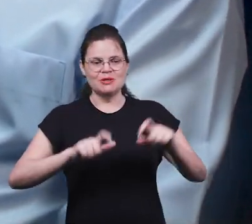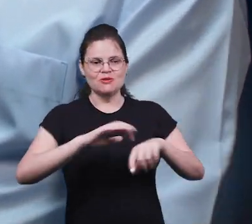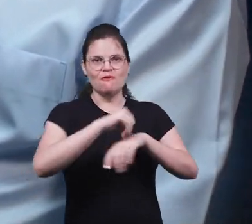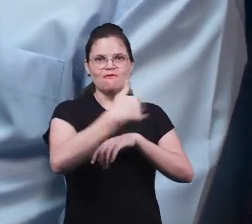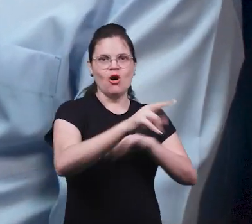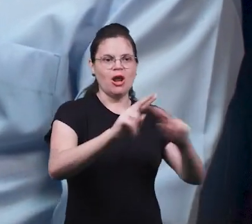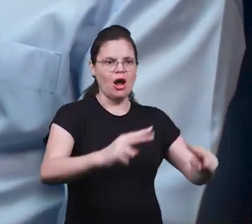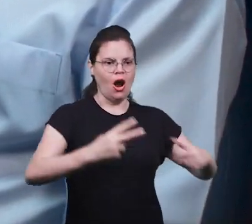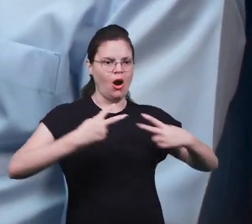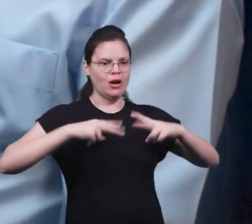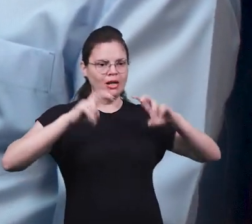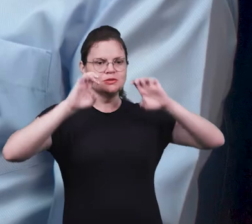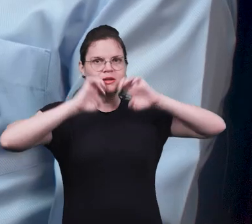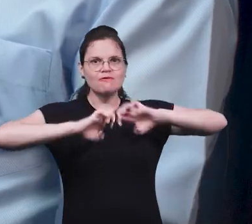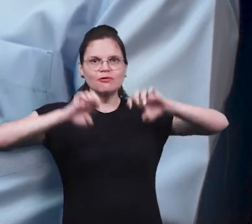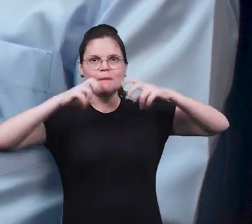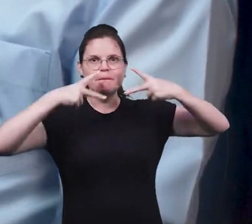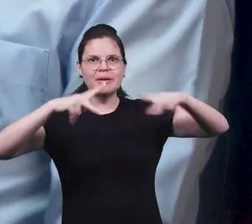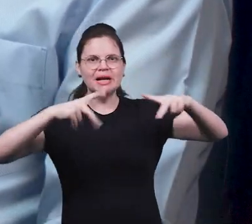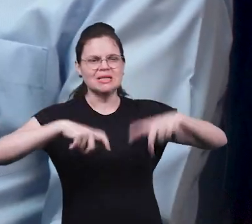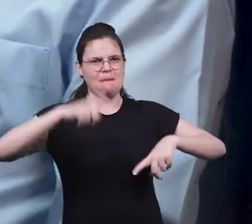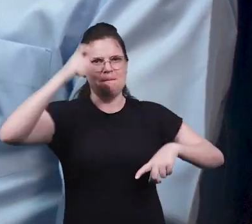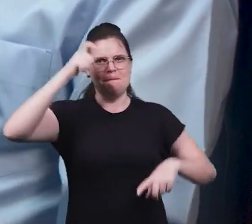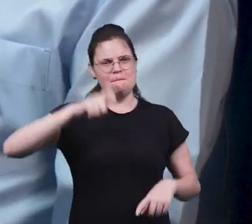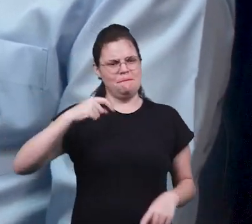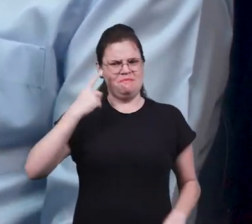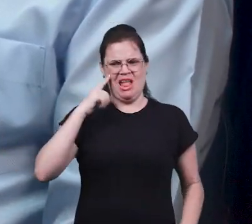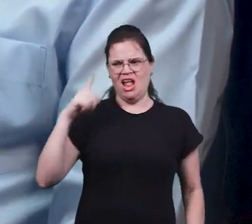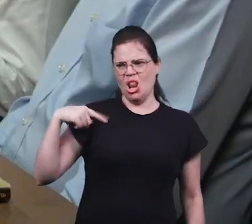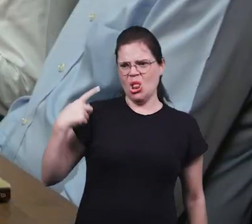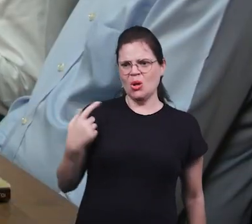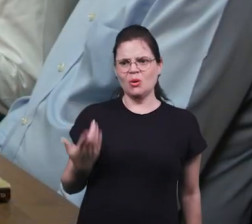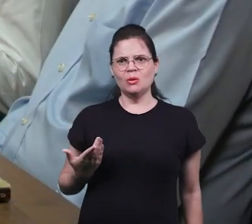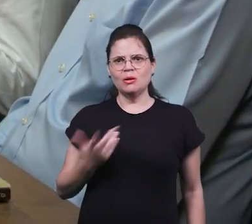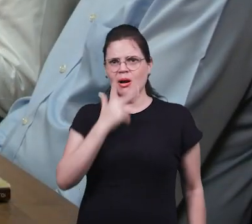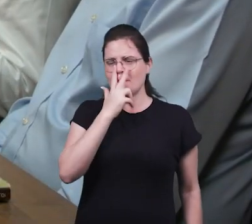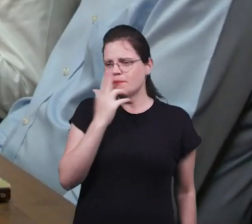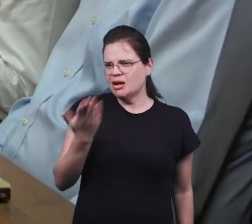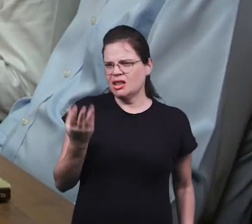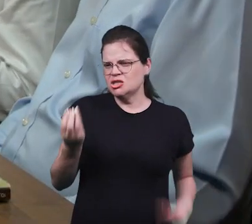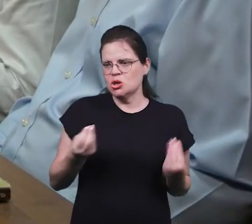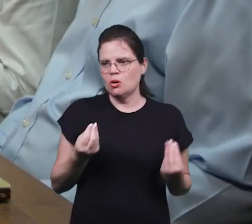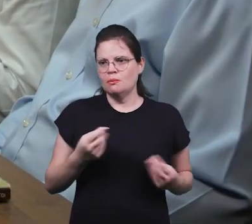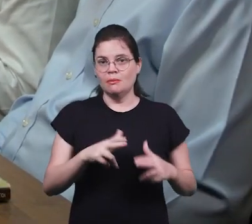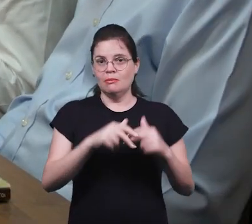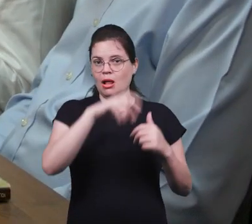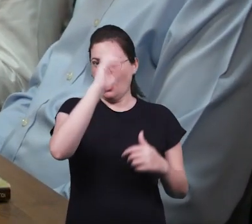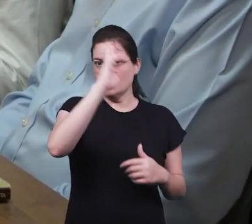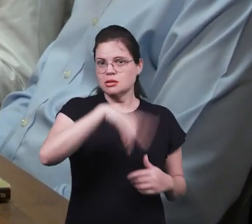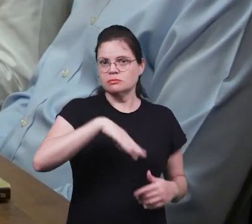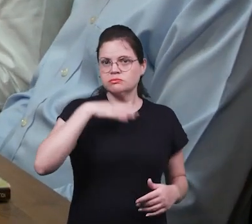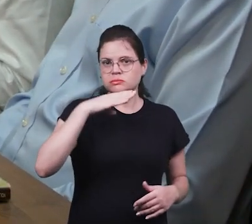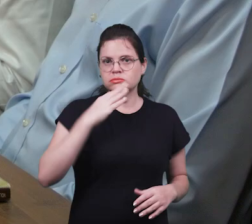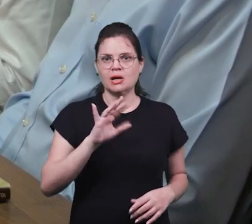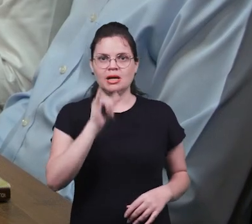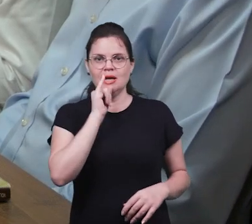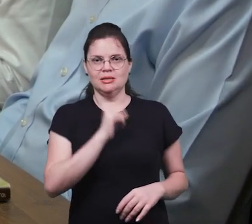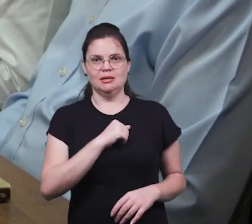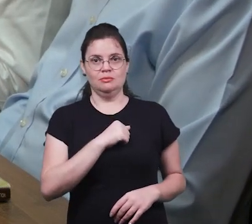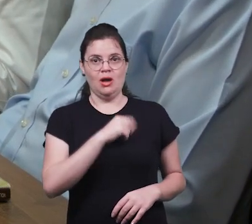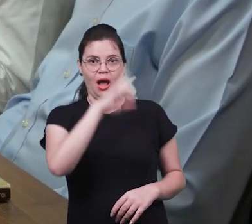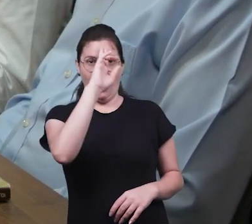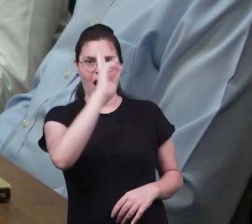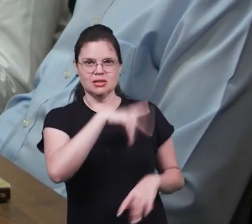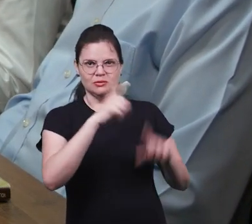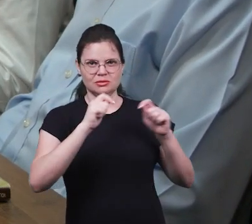perece. É loucura. O homem olhar, você está falando de coisas, você, na razão, você acreditar em operação de anjos,